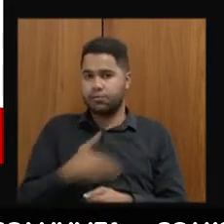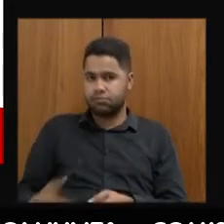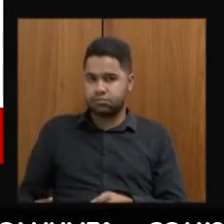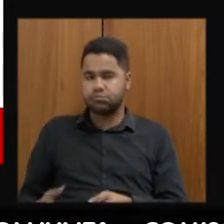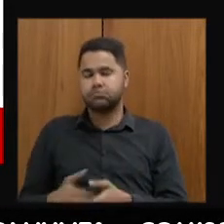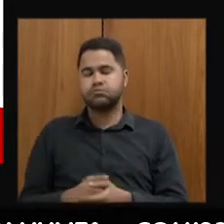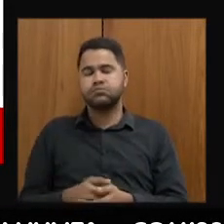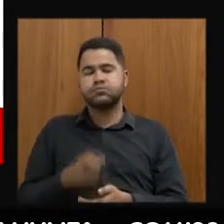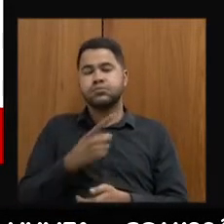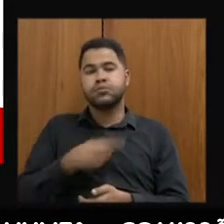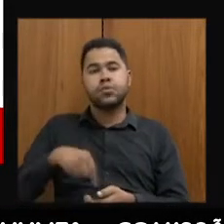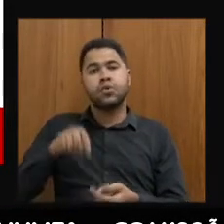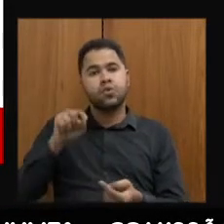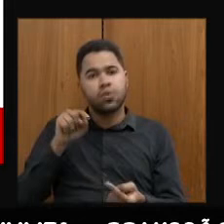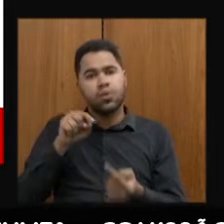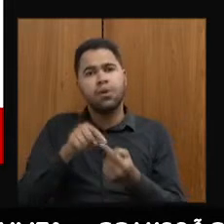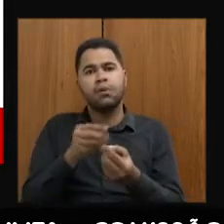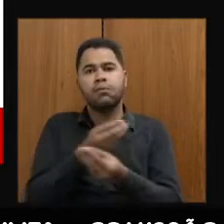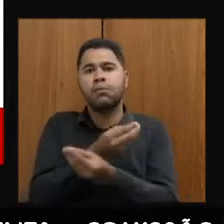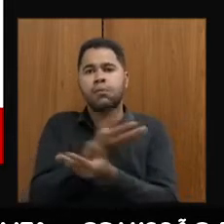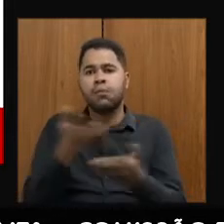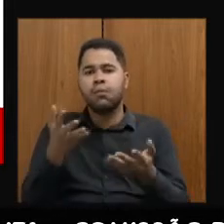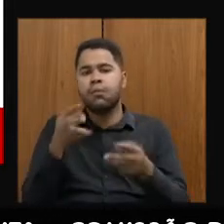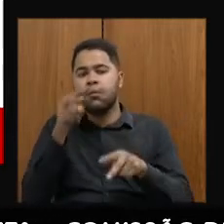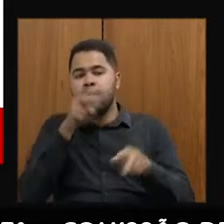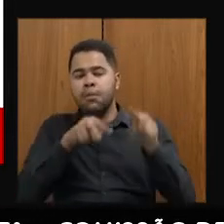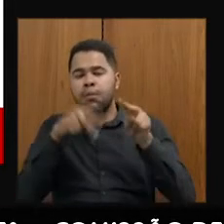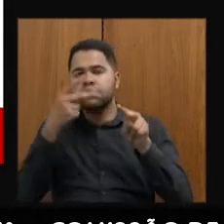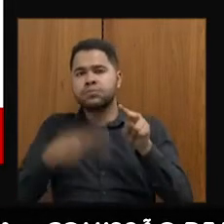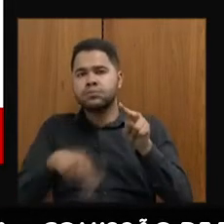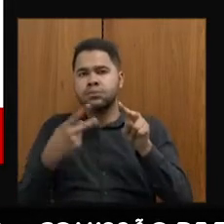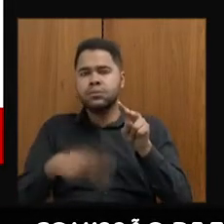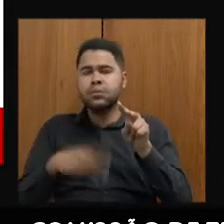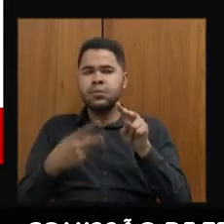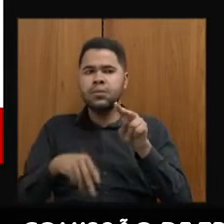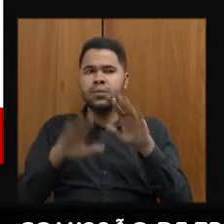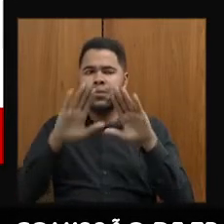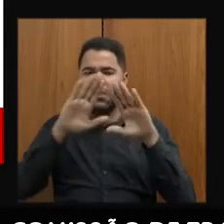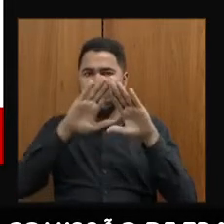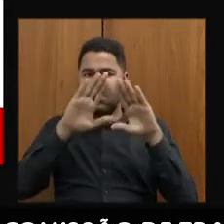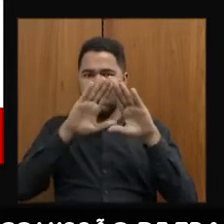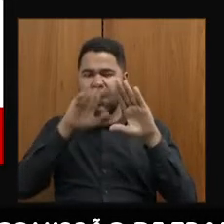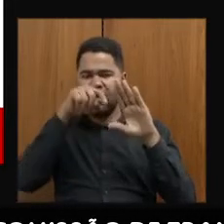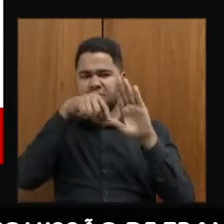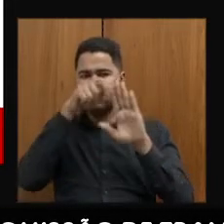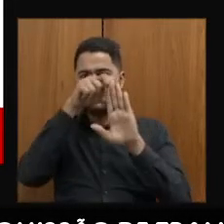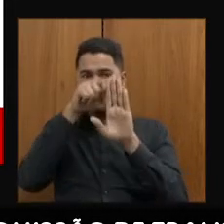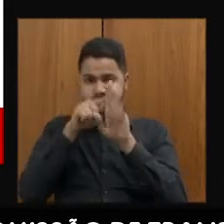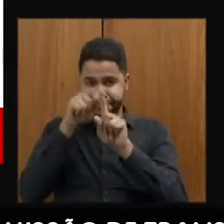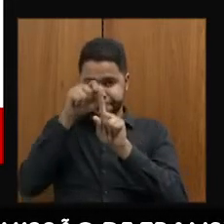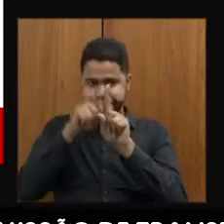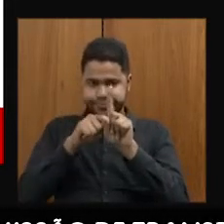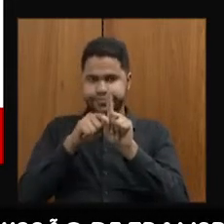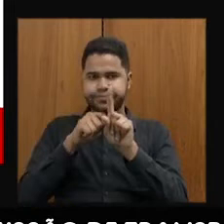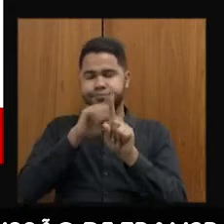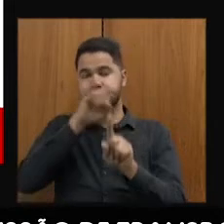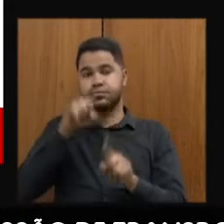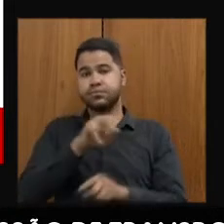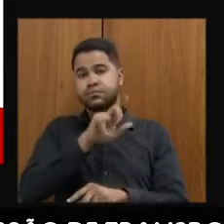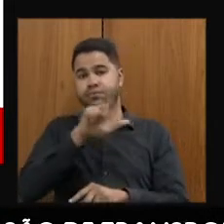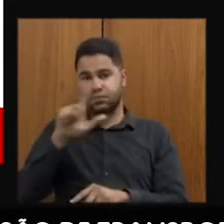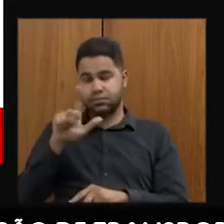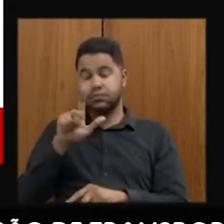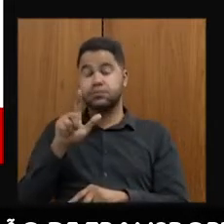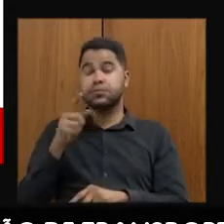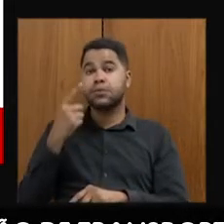e nosso objetivo é trazer pela apreciação dessa casa se possível ainda este mês de Julho EA que Eu